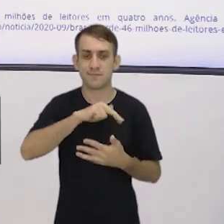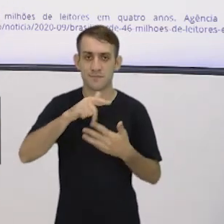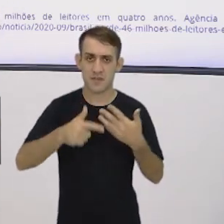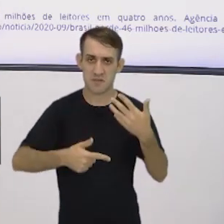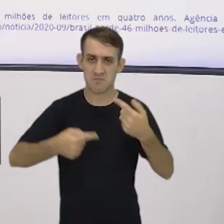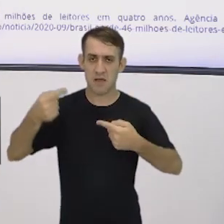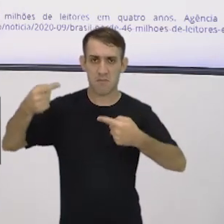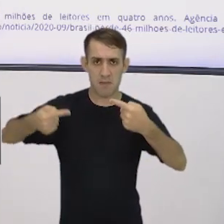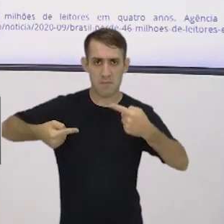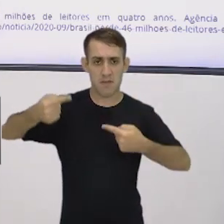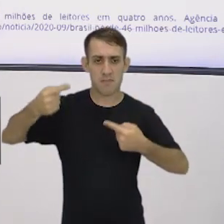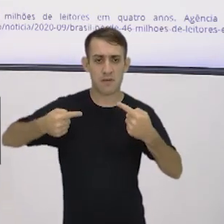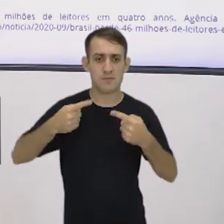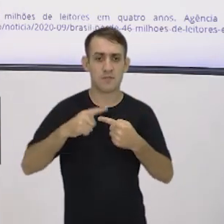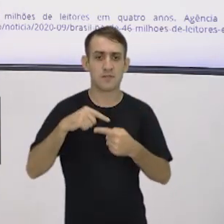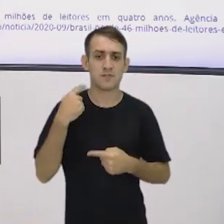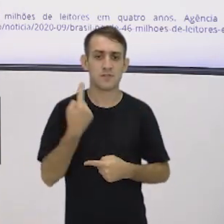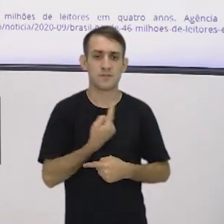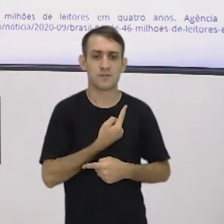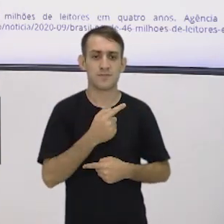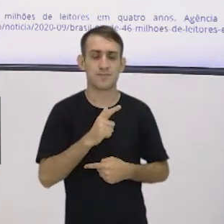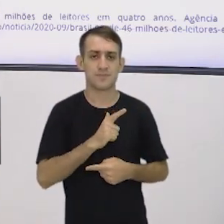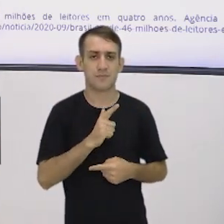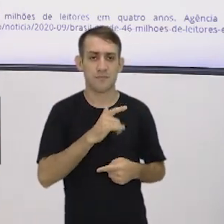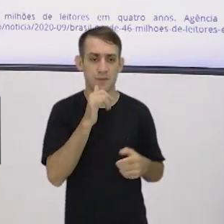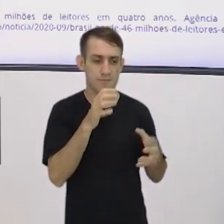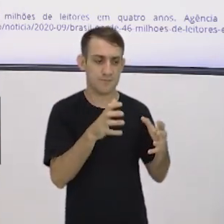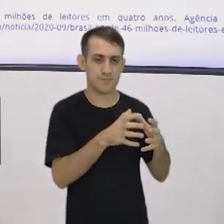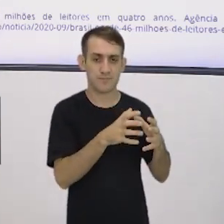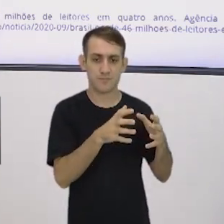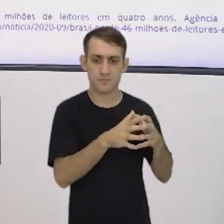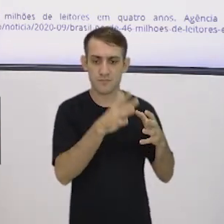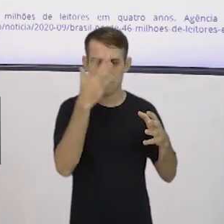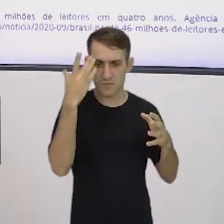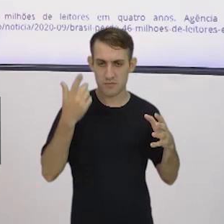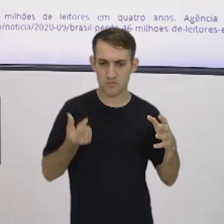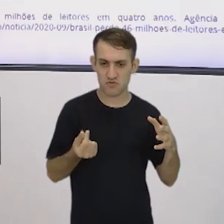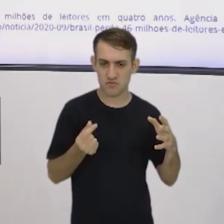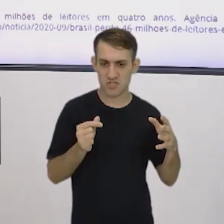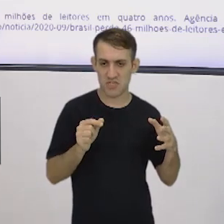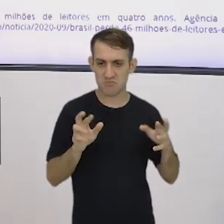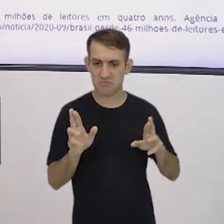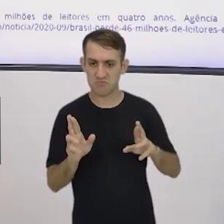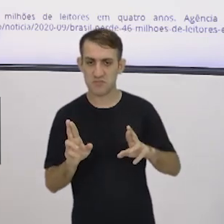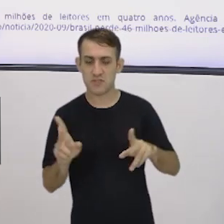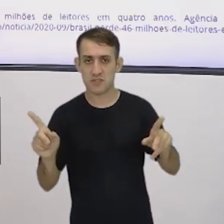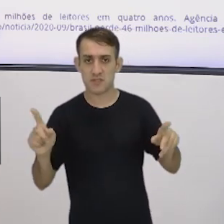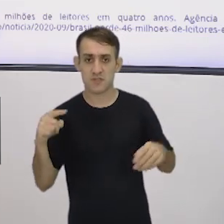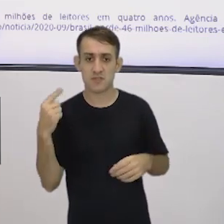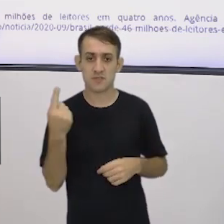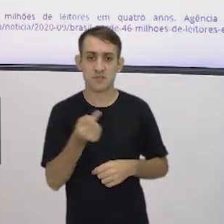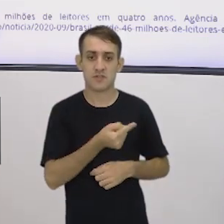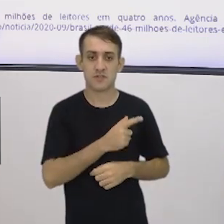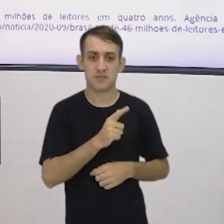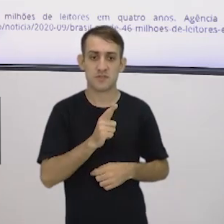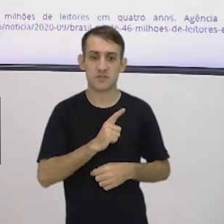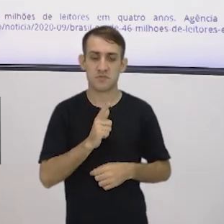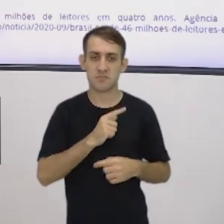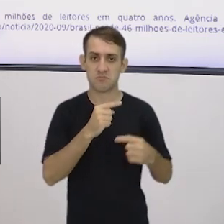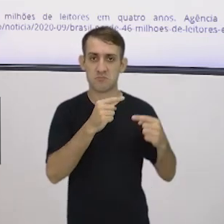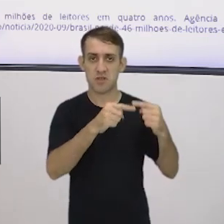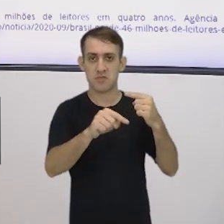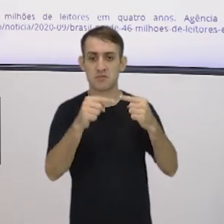porque nós temos, assim, classes sociais diferentes. Sim. Nós temos contradições